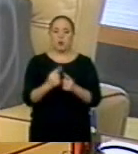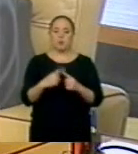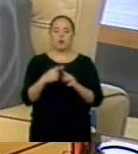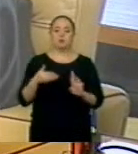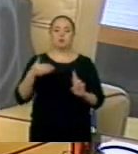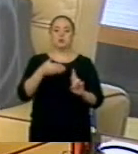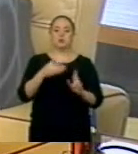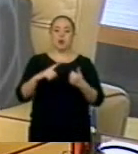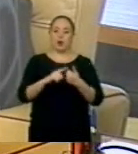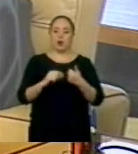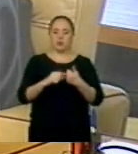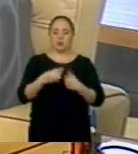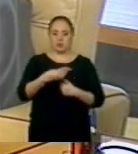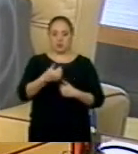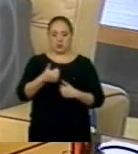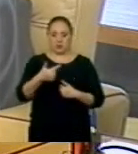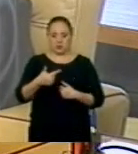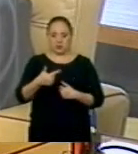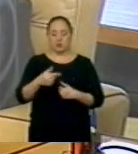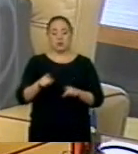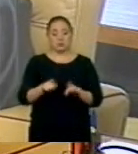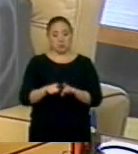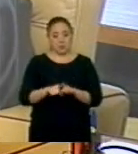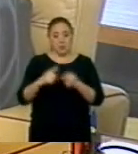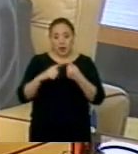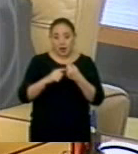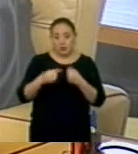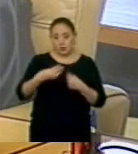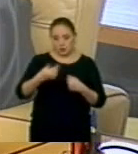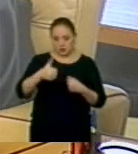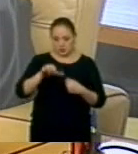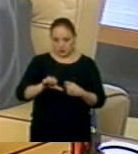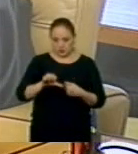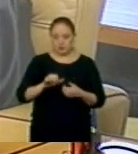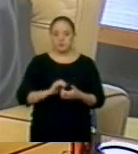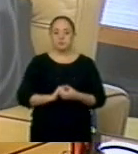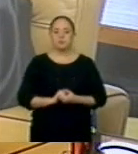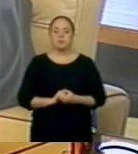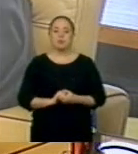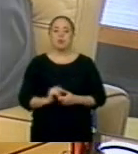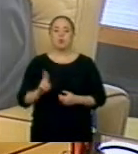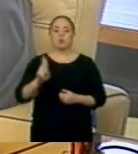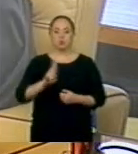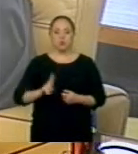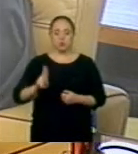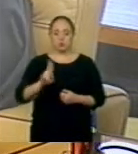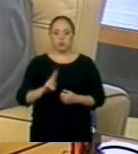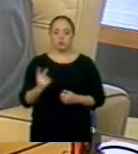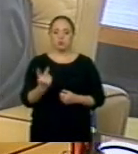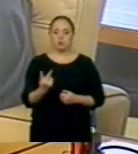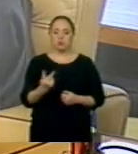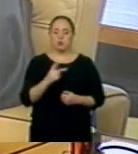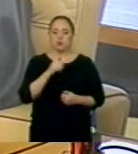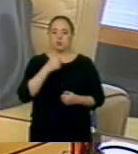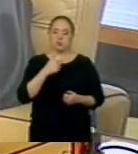artigo 312 e ao artigo 319, utilizando conjuntiva para submeter tanto a